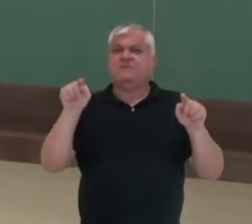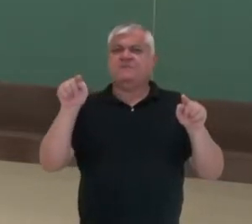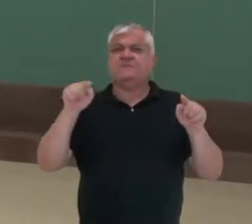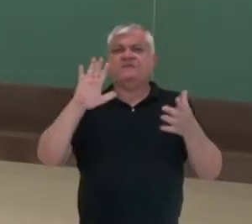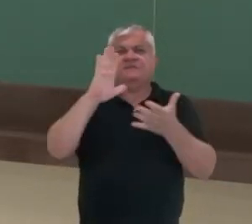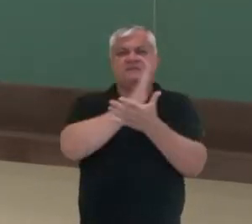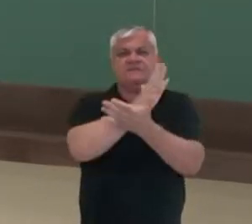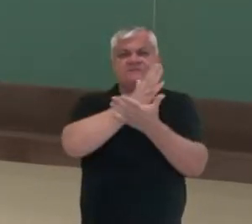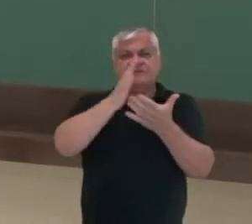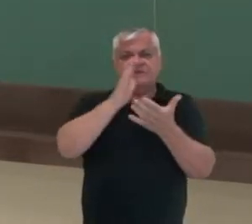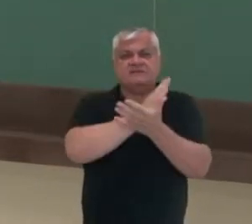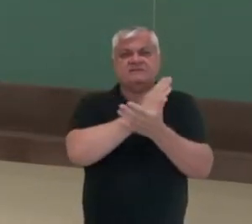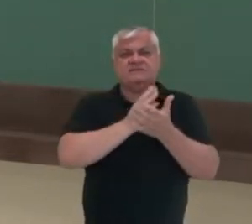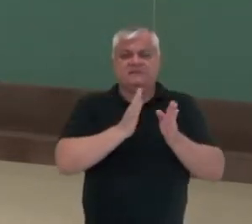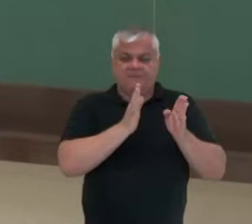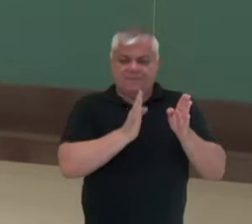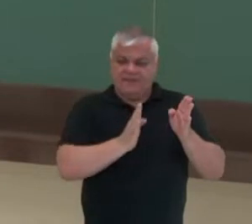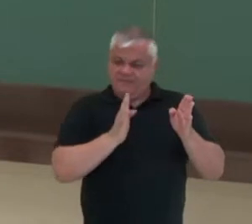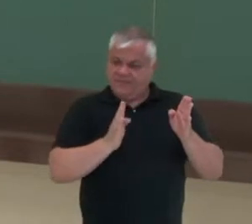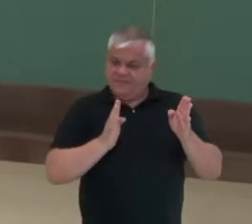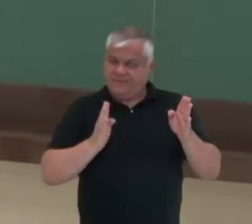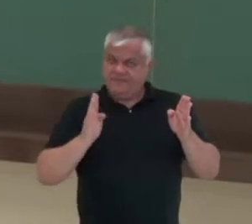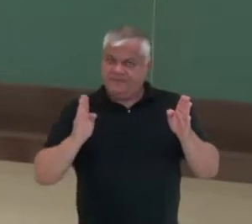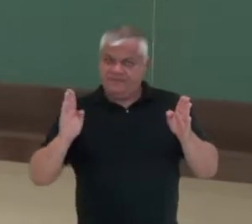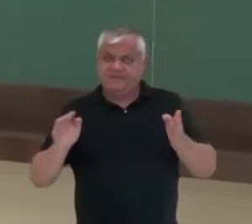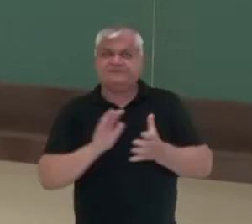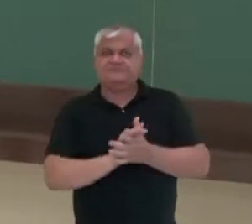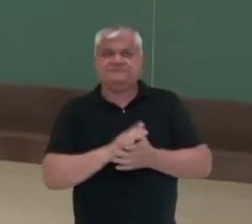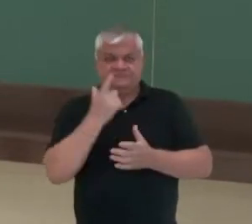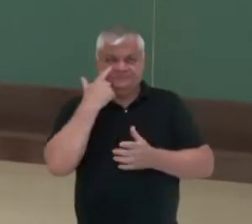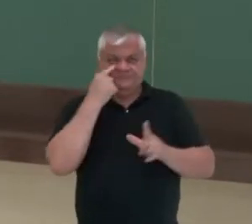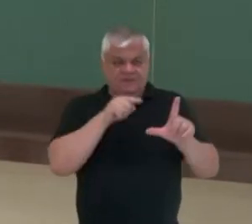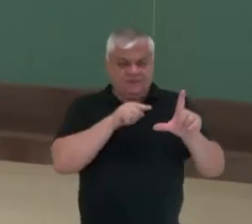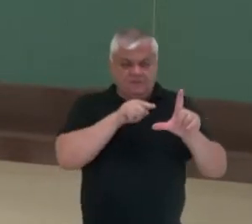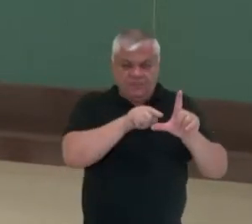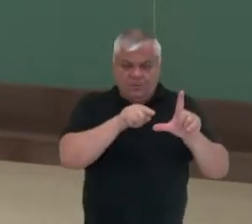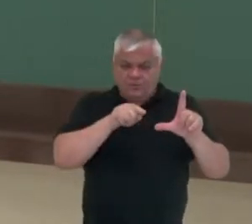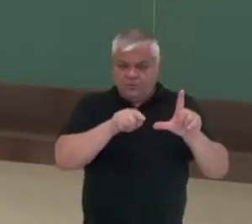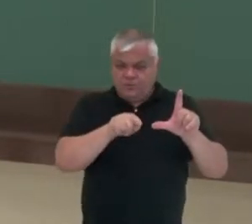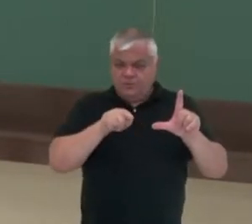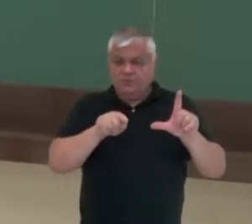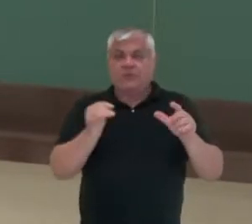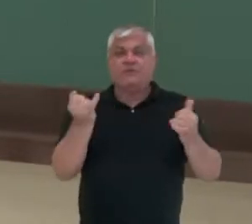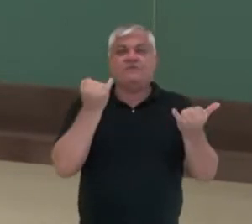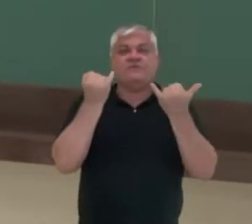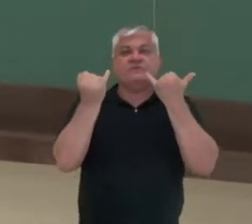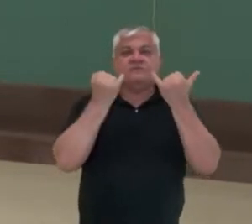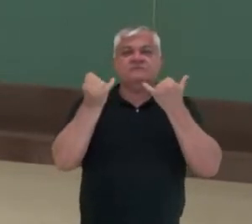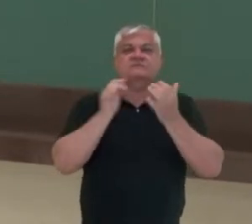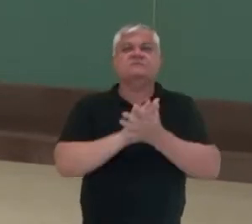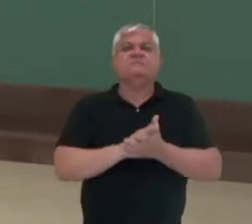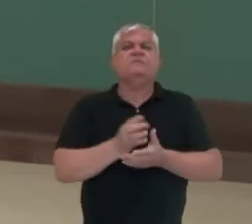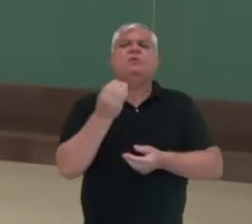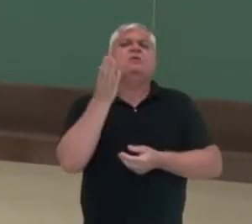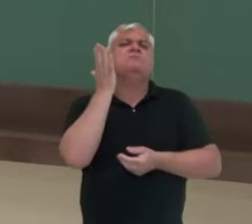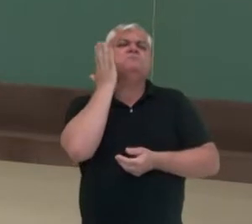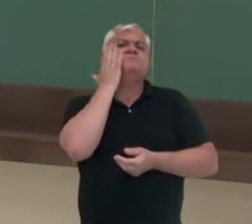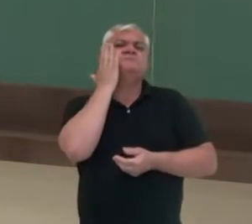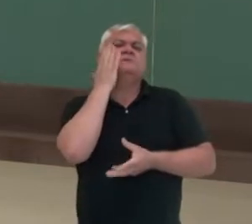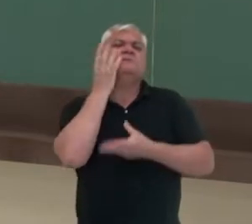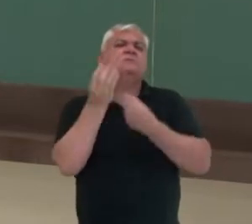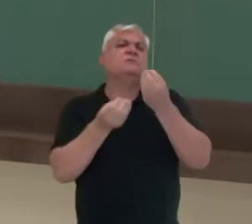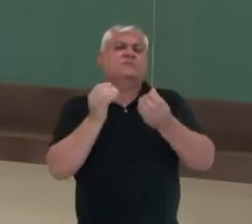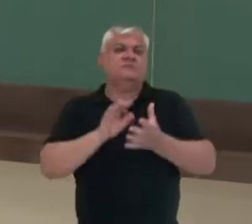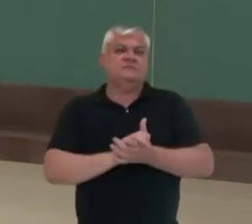dividido em segmentos, né? Tá? E esses pontinhos vão indicando o quê? Os dados. E como que a gente pode visualizar isso num